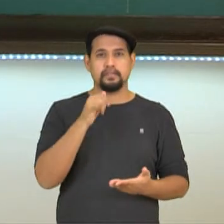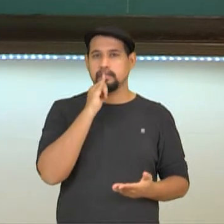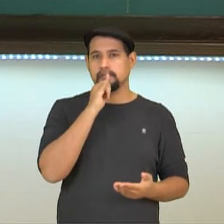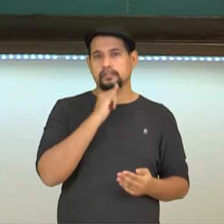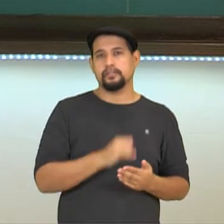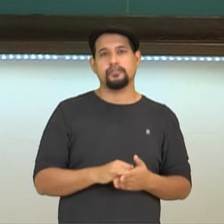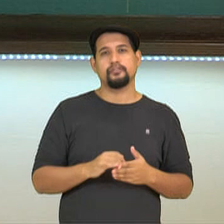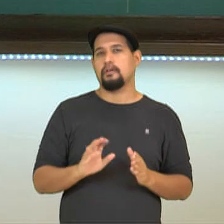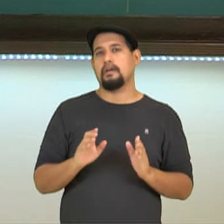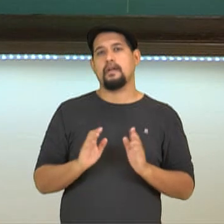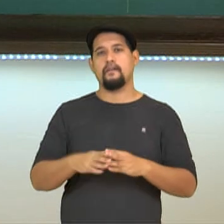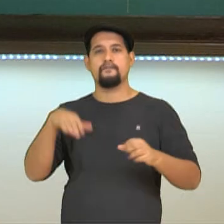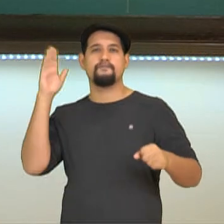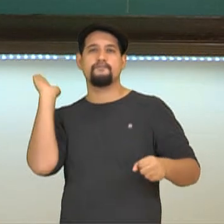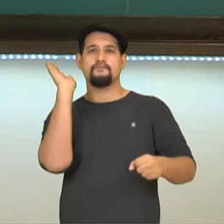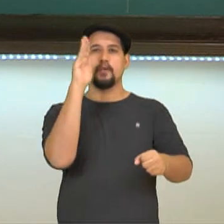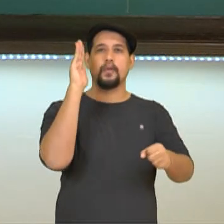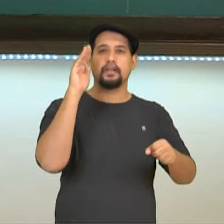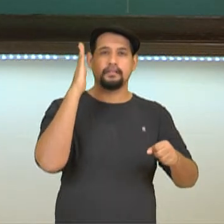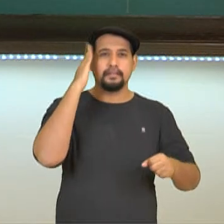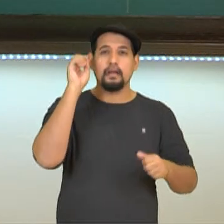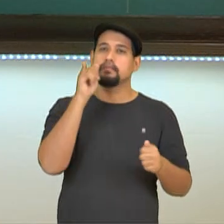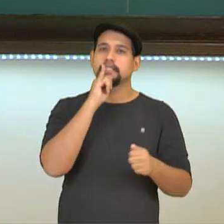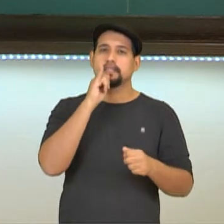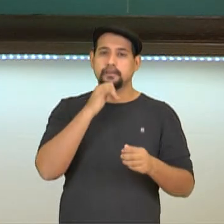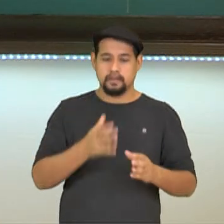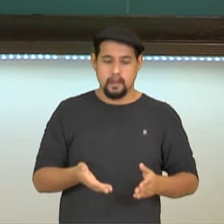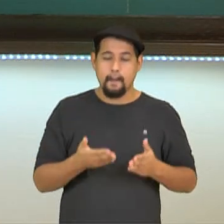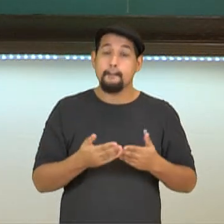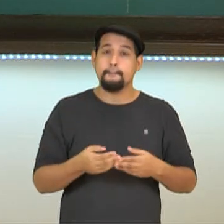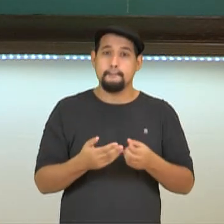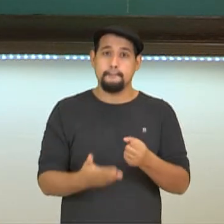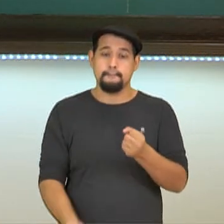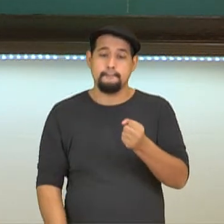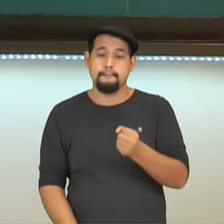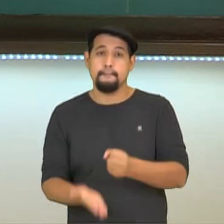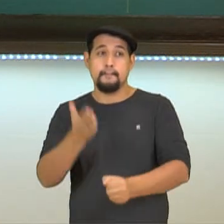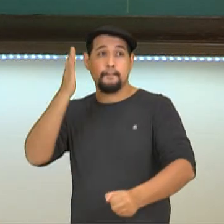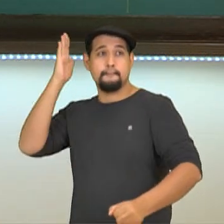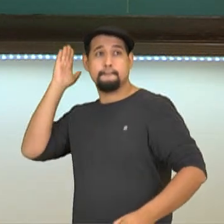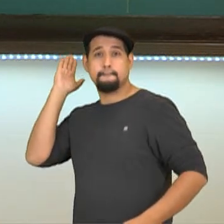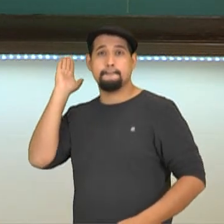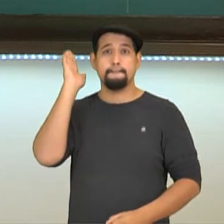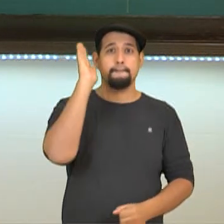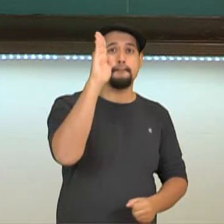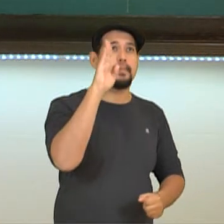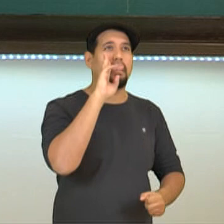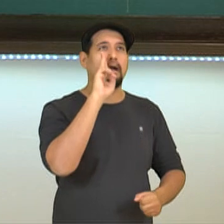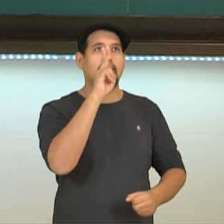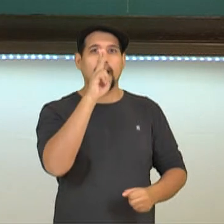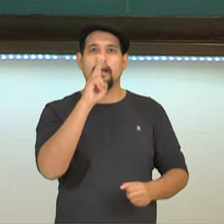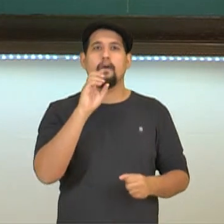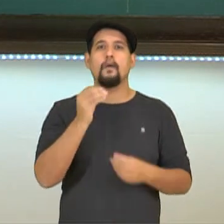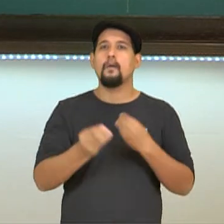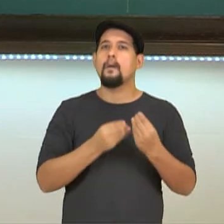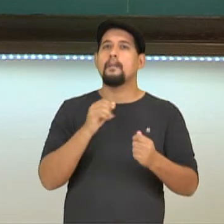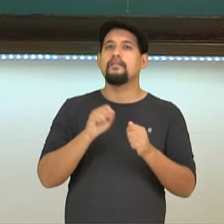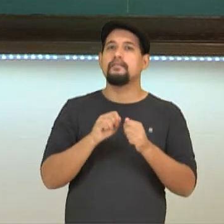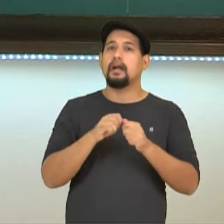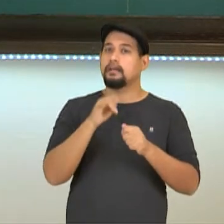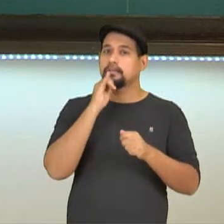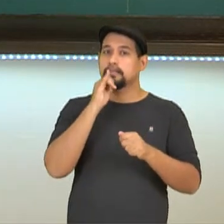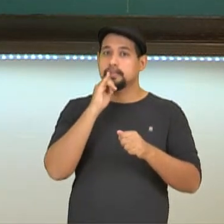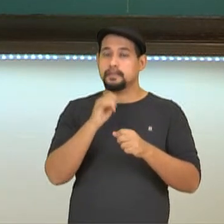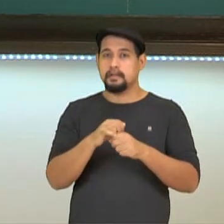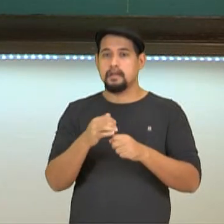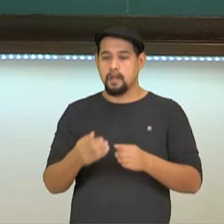por exemplo, né? Sabe o que acontece quando há um lançamento da bola para cima? Fica prestando atenção aí no comportamento da bola, né?